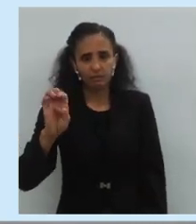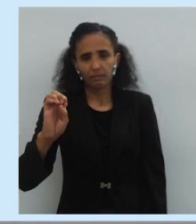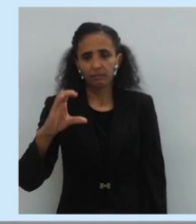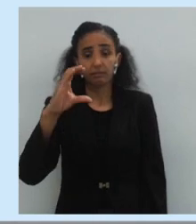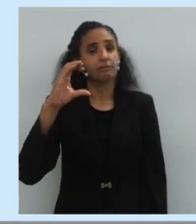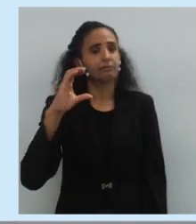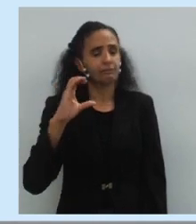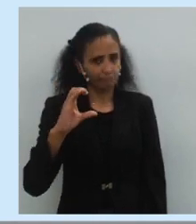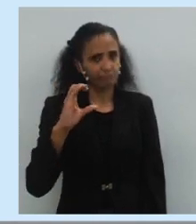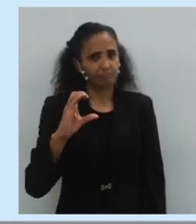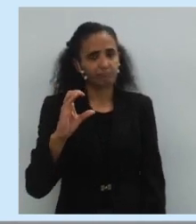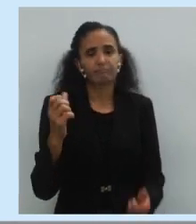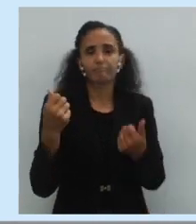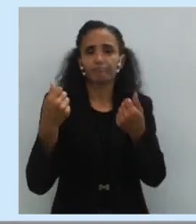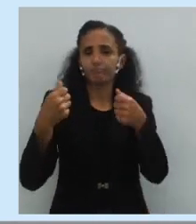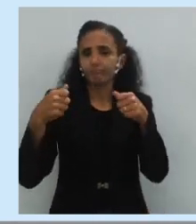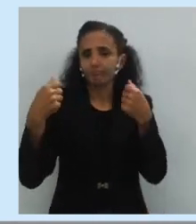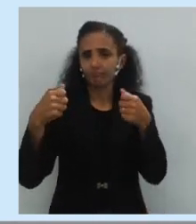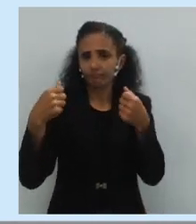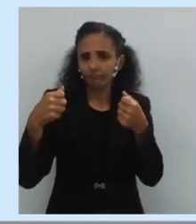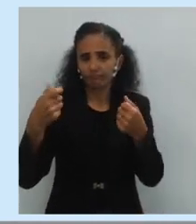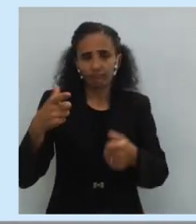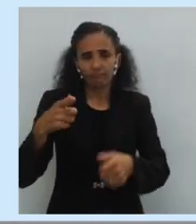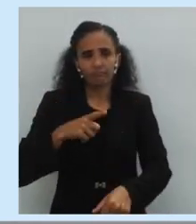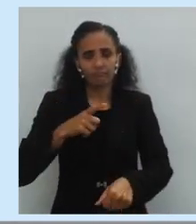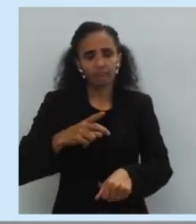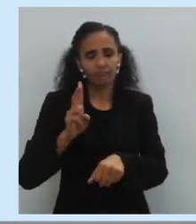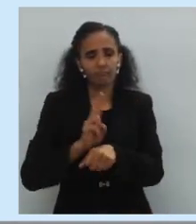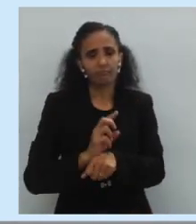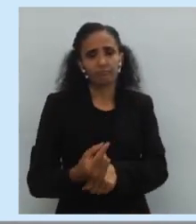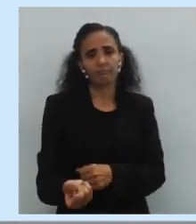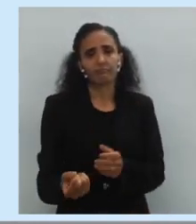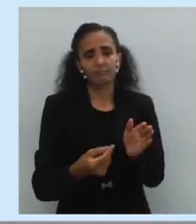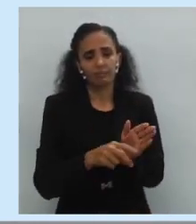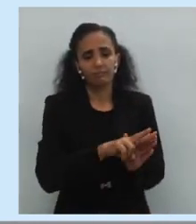C, a transmissão, né, da hepatite C, ela vai se